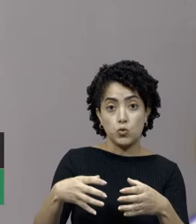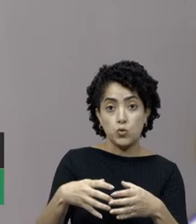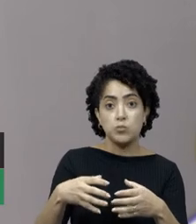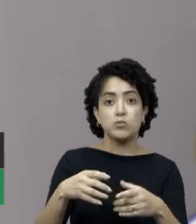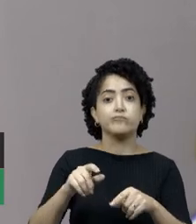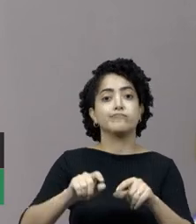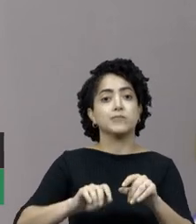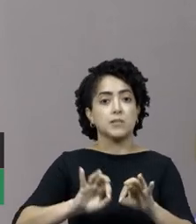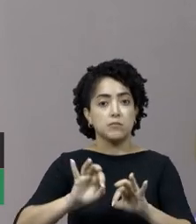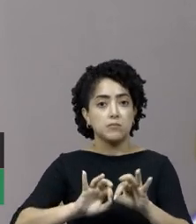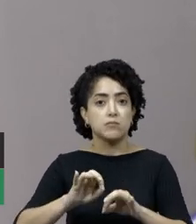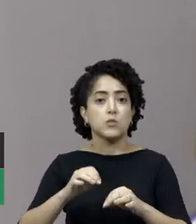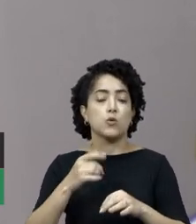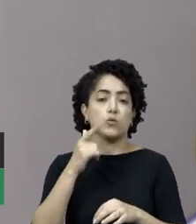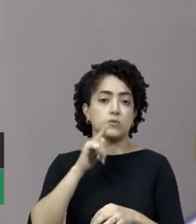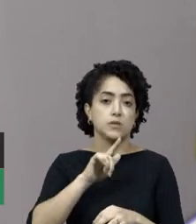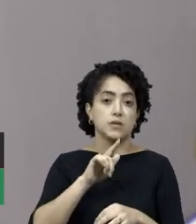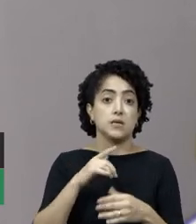coisas.